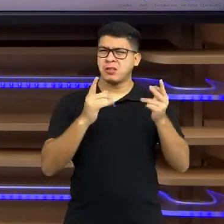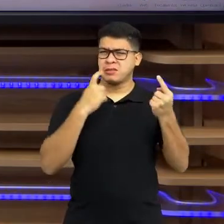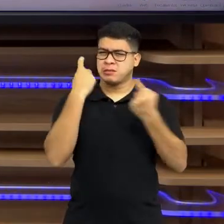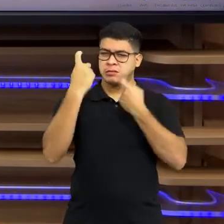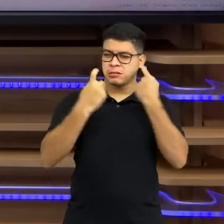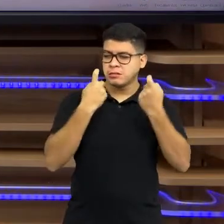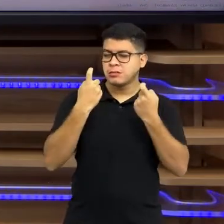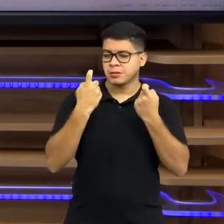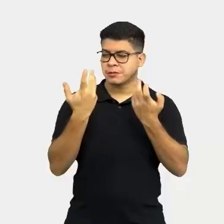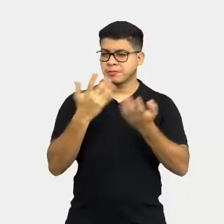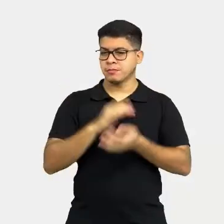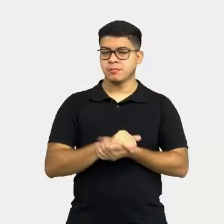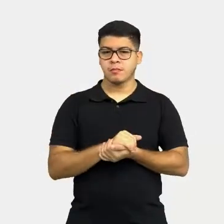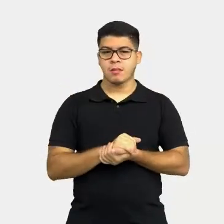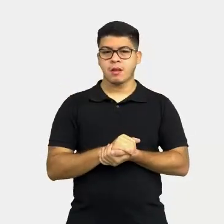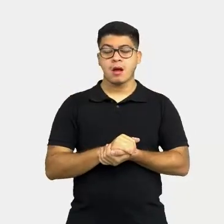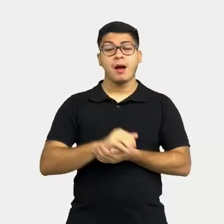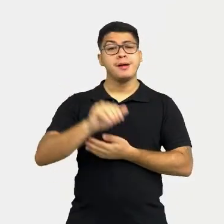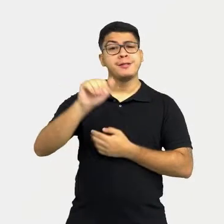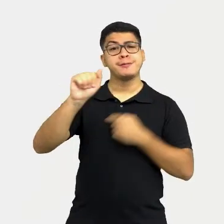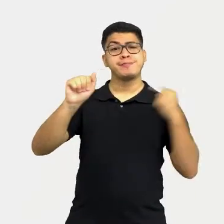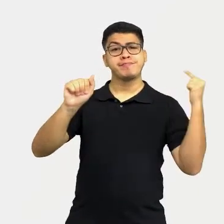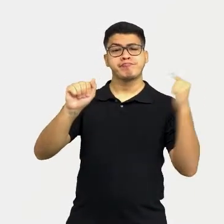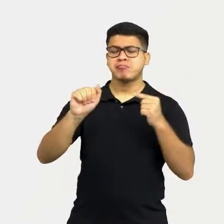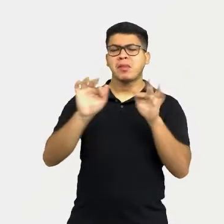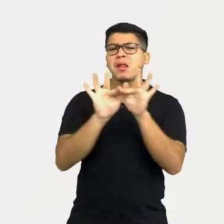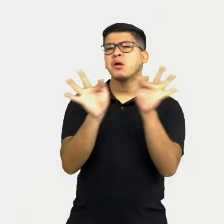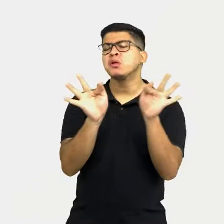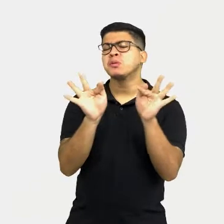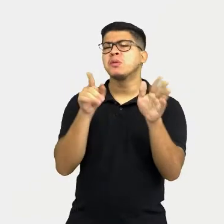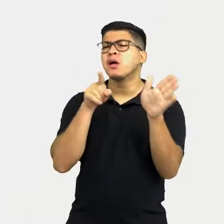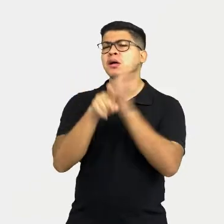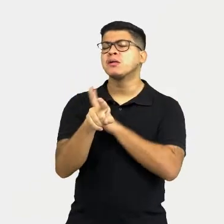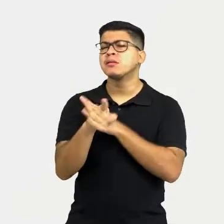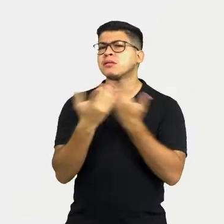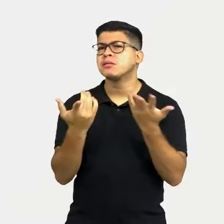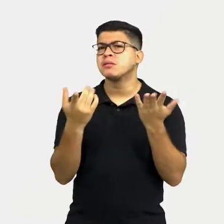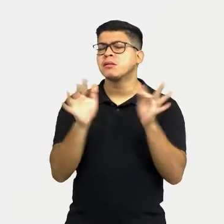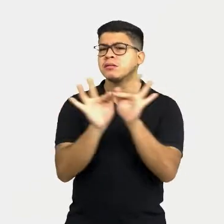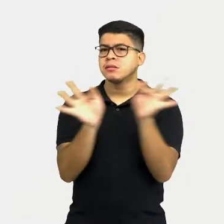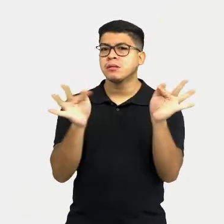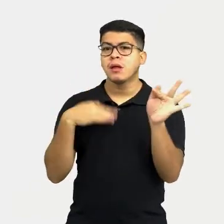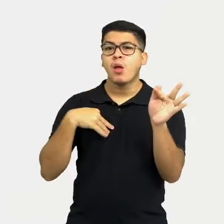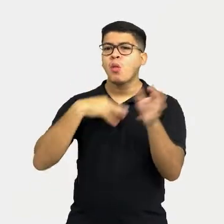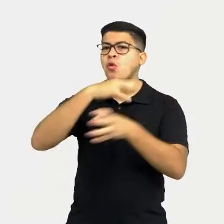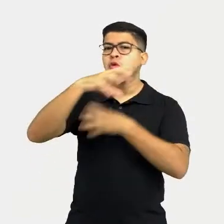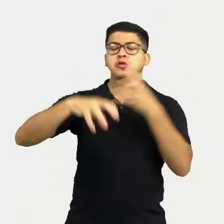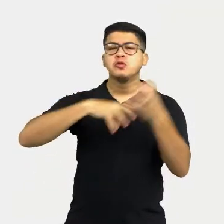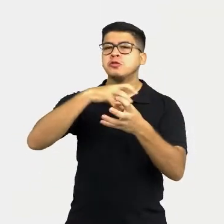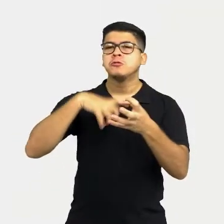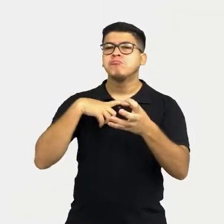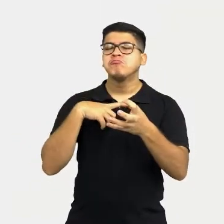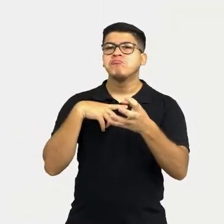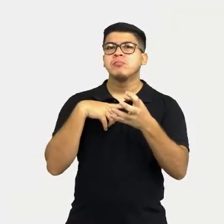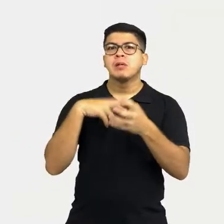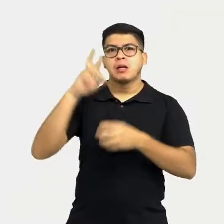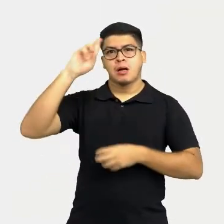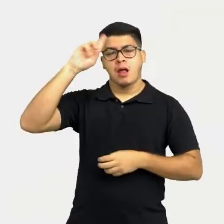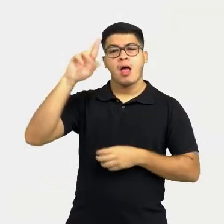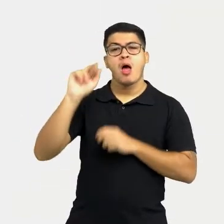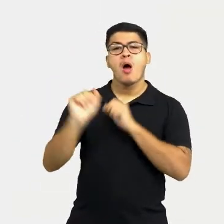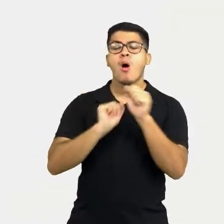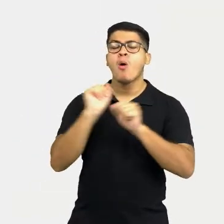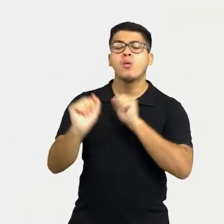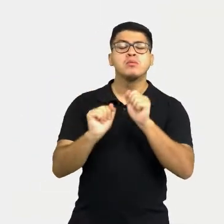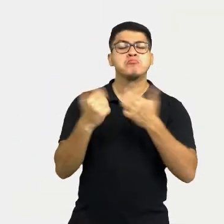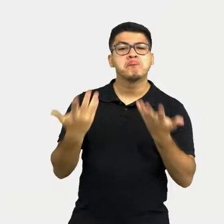analisar? Alternativa por alternativa? Vamos lá. A pergunta é muito simples, né? Sobre a crise da razão, é incorreto afirmar que. Aí